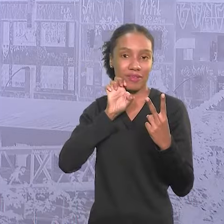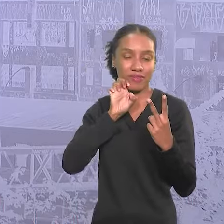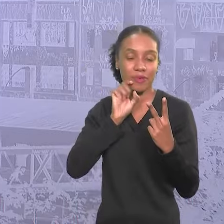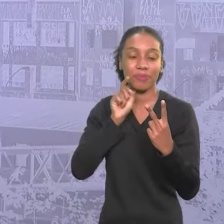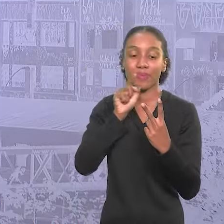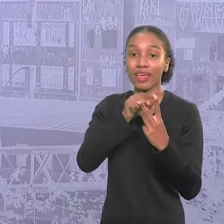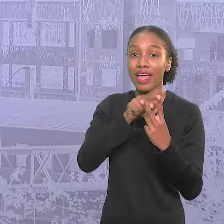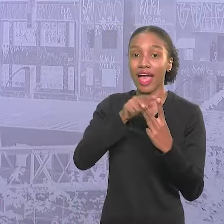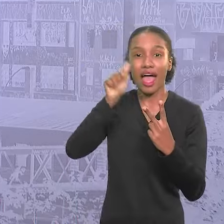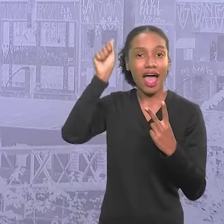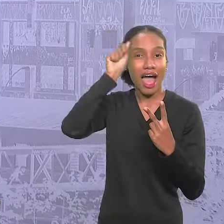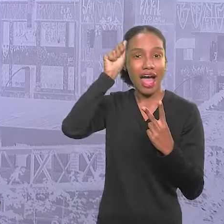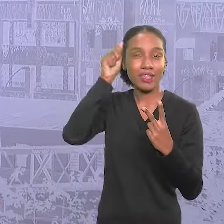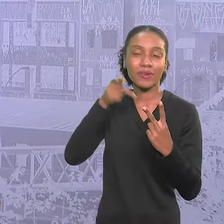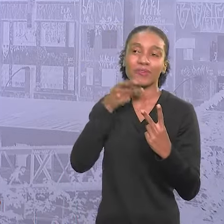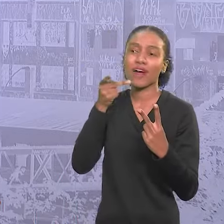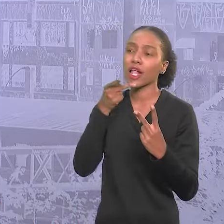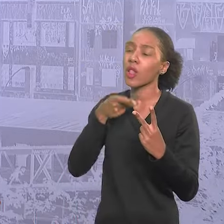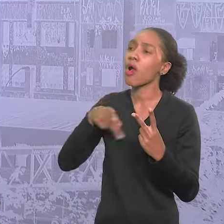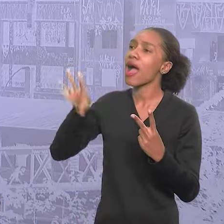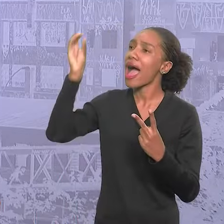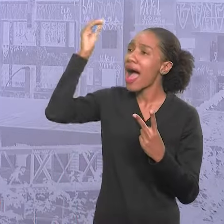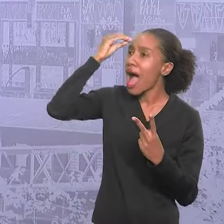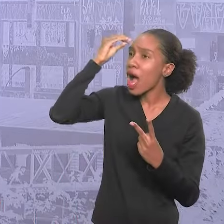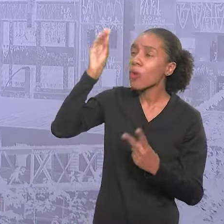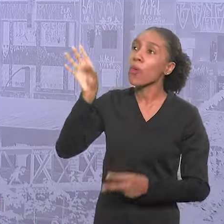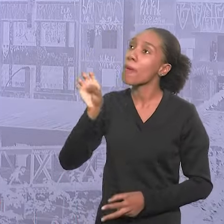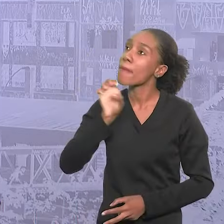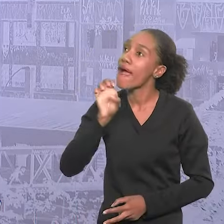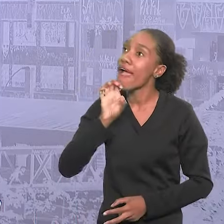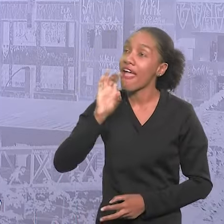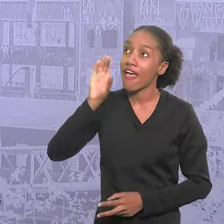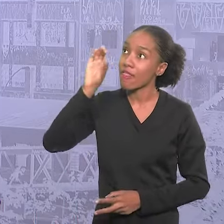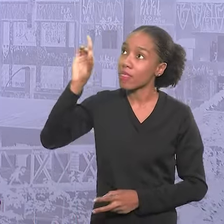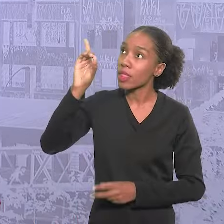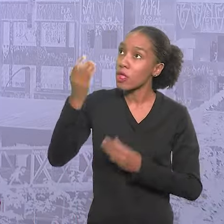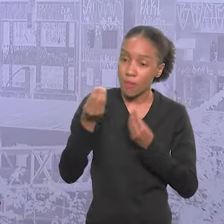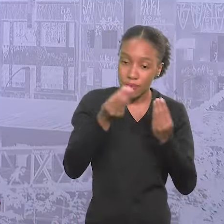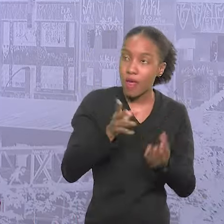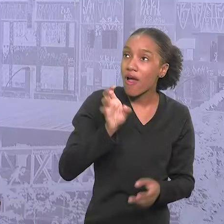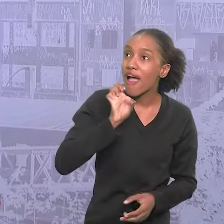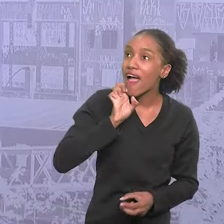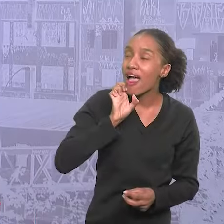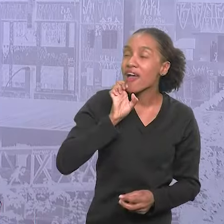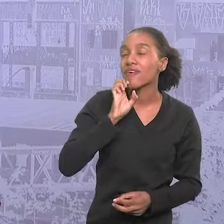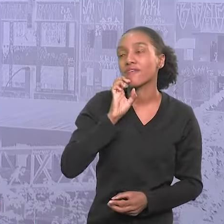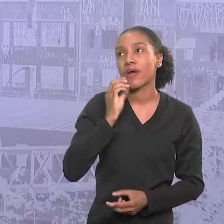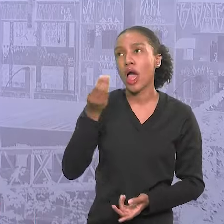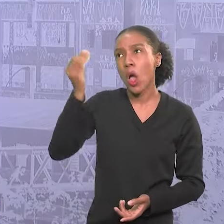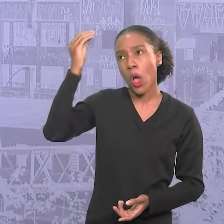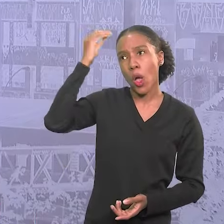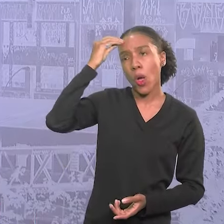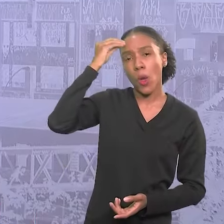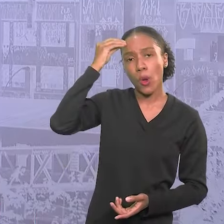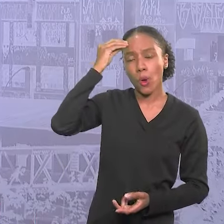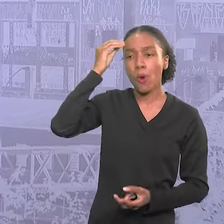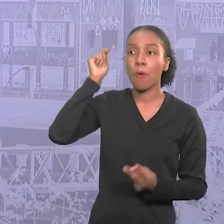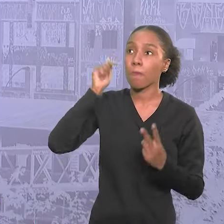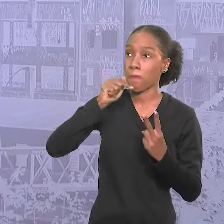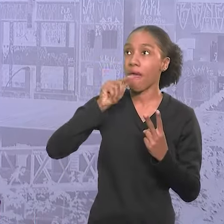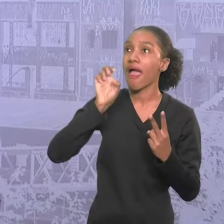o Adão disse que a culpa é da mulher a mulher que Deus deu logo a culpa é de Deus